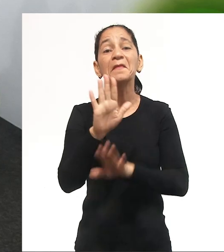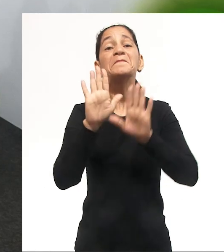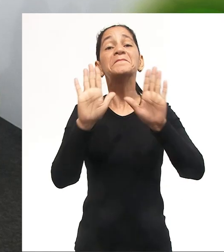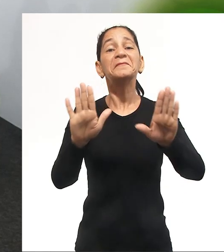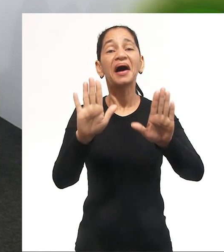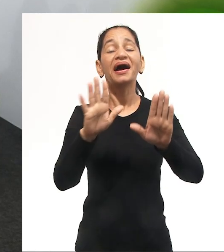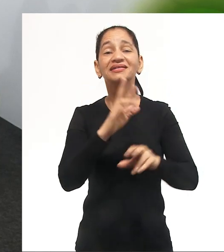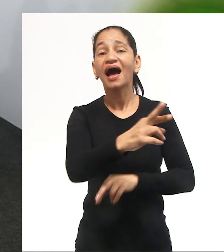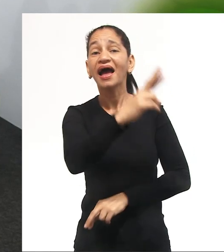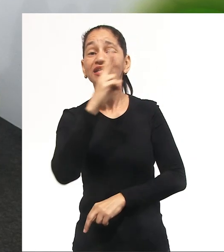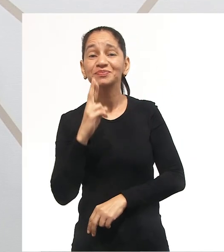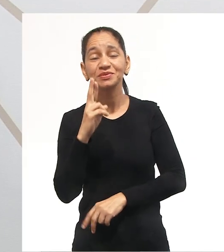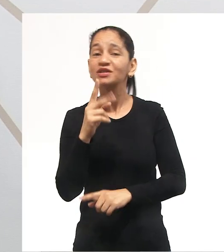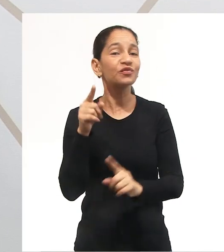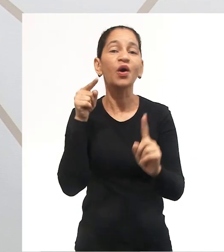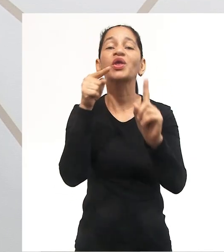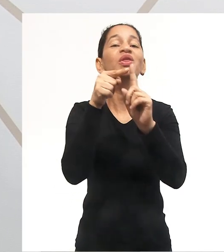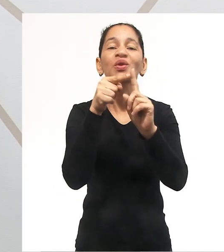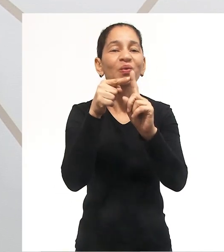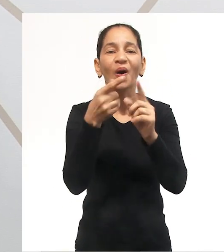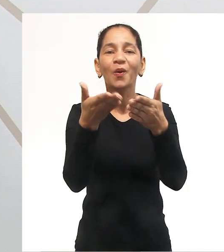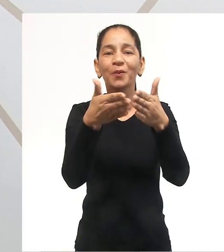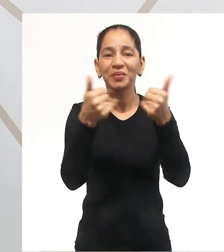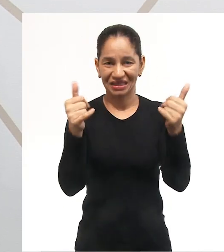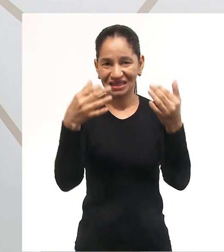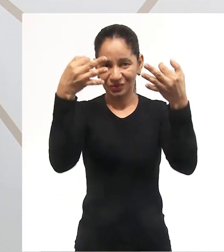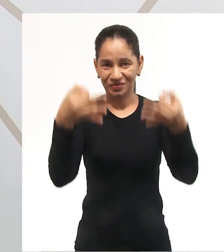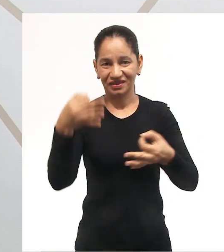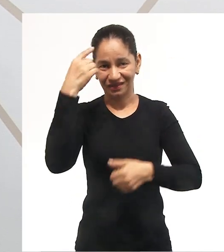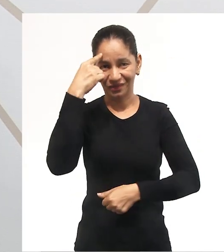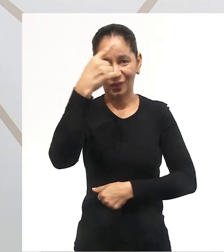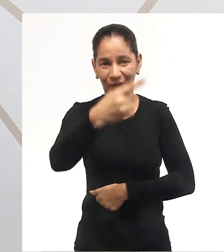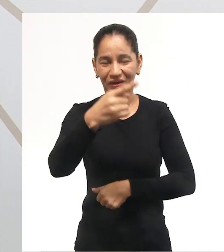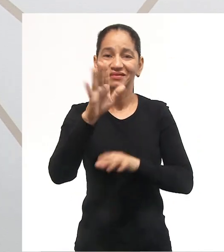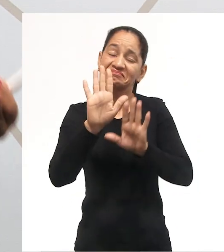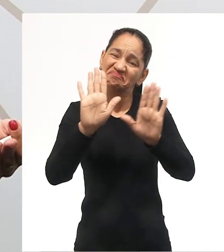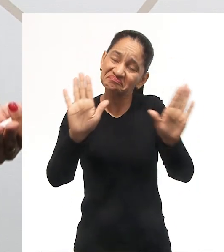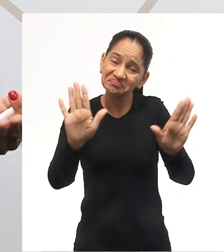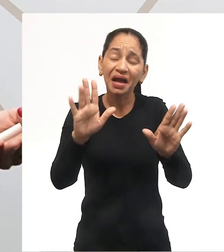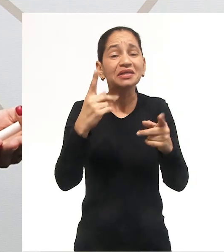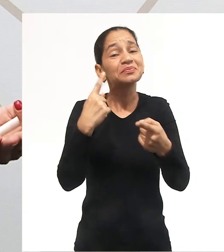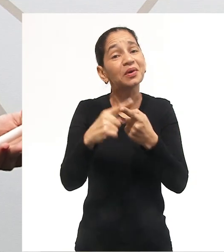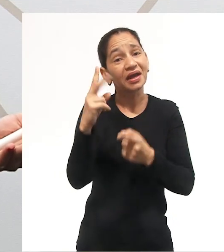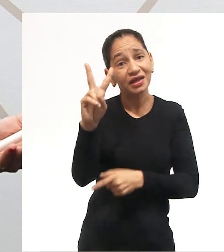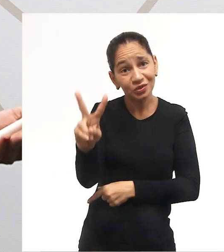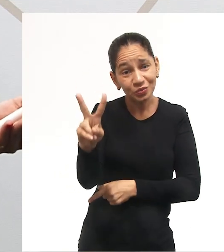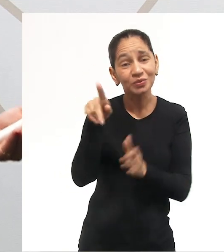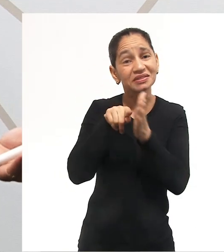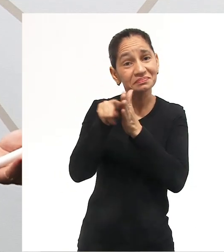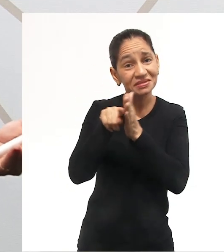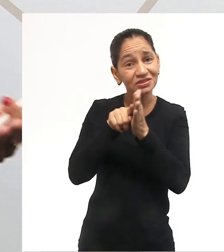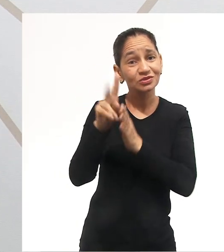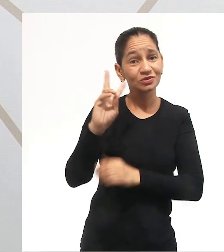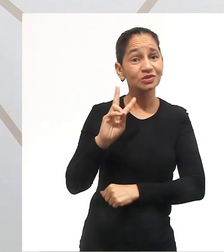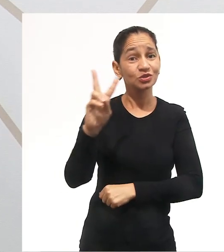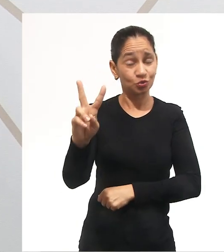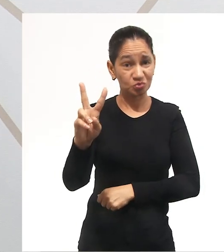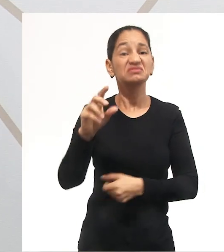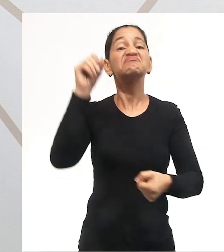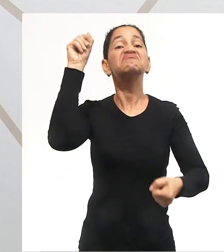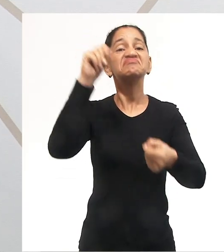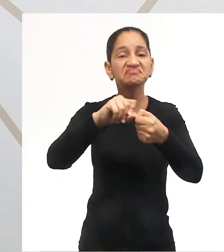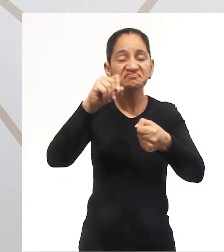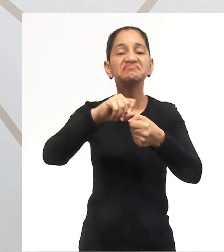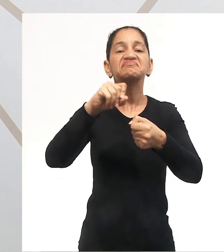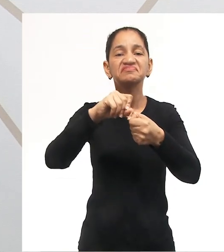estão vendo esse resultado. É claro que só foi gerado, por quê? Porque as duas pessoinhas aqui, né,